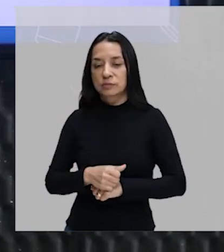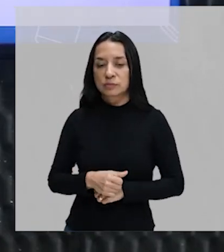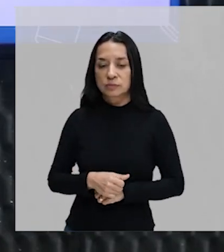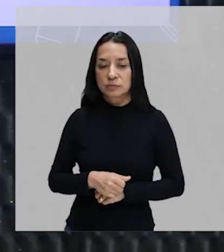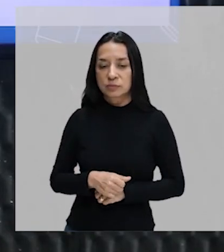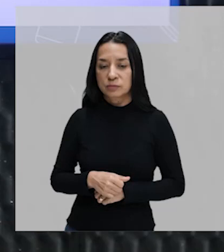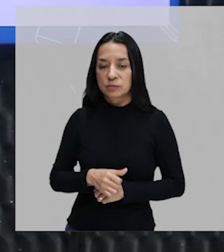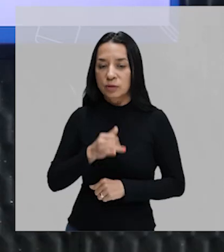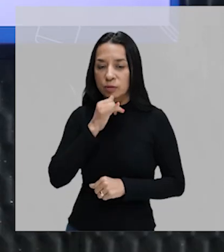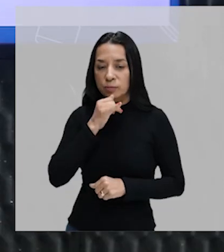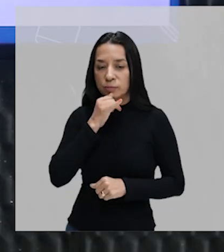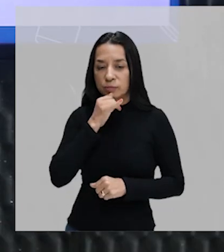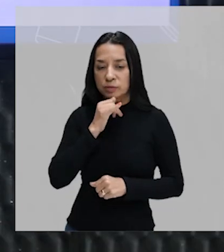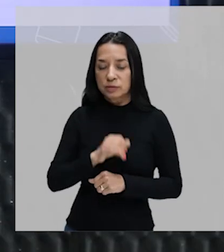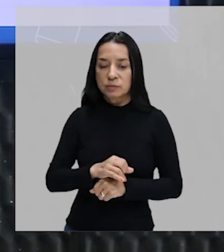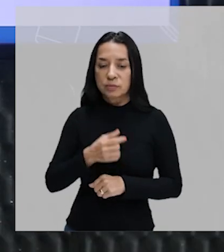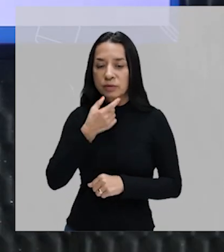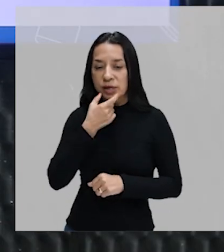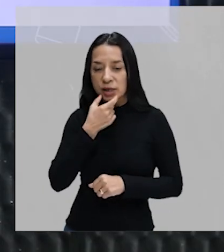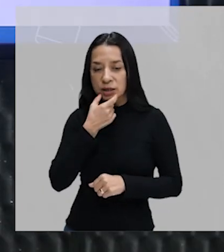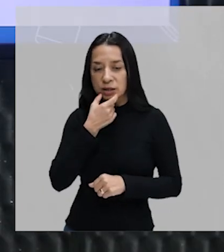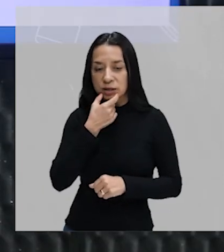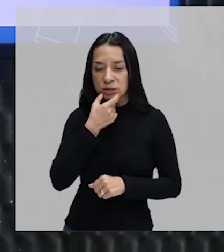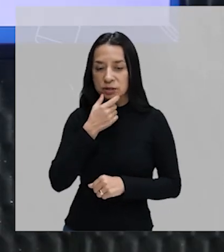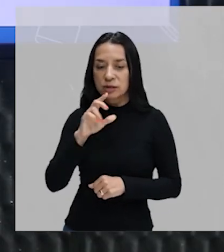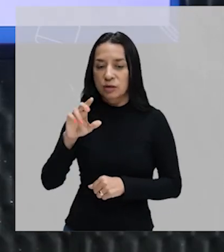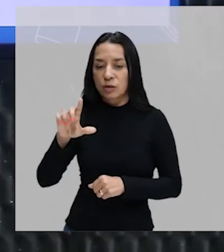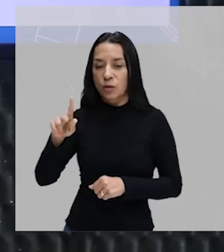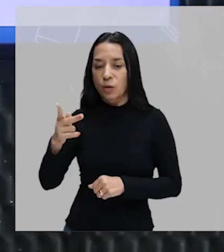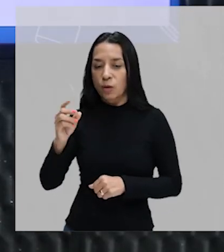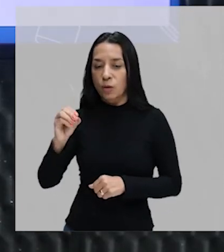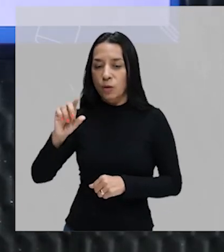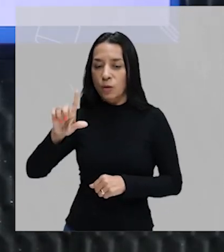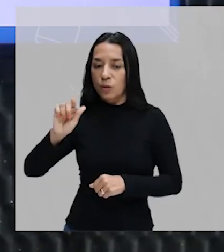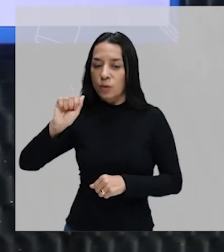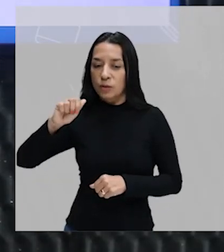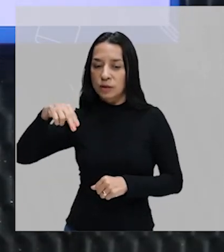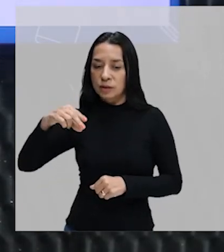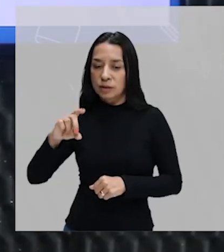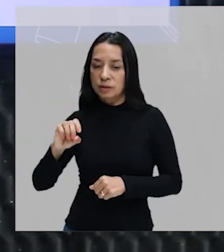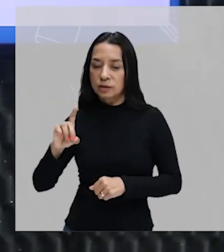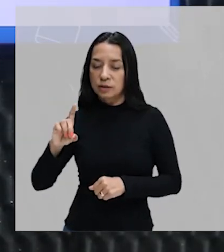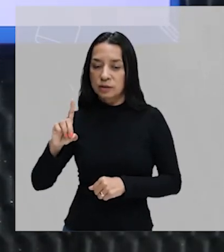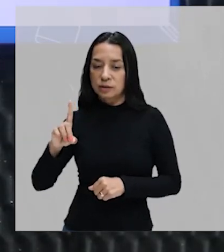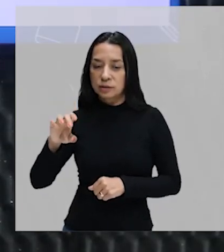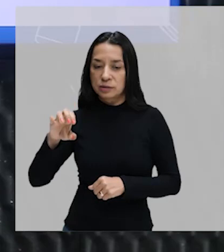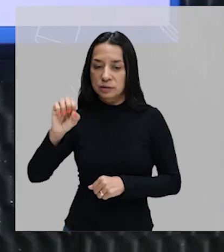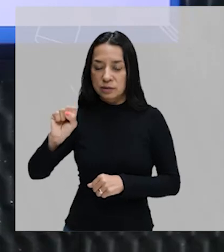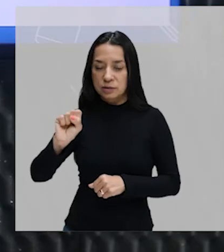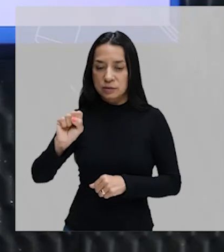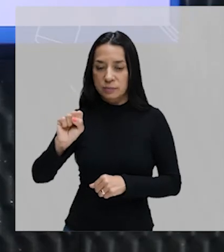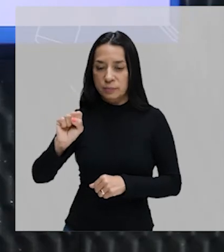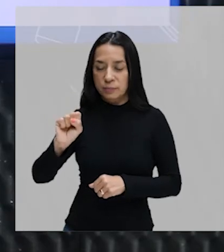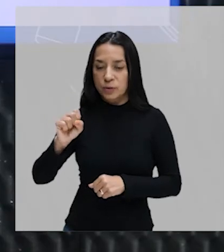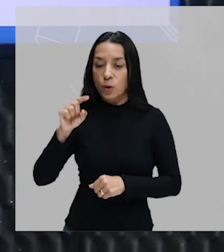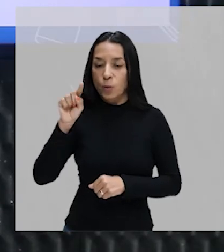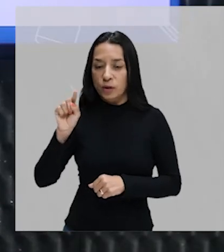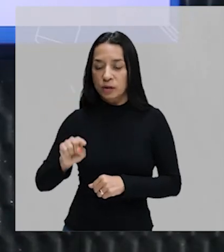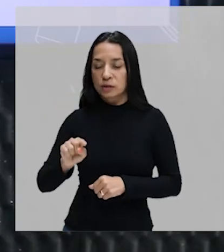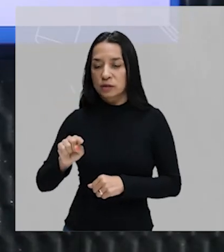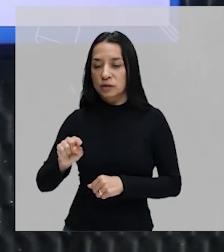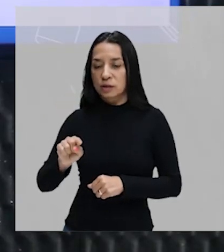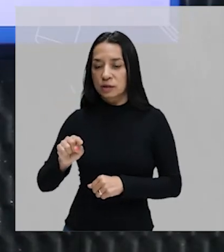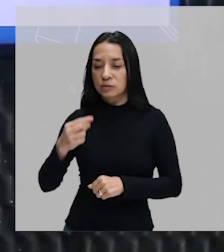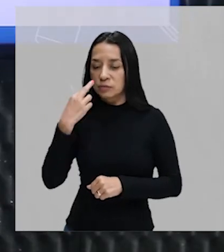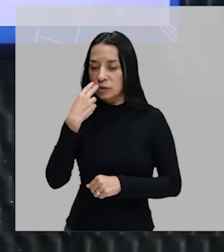o acento agudo, que é o único acento da língua espanhola, da gramática espanhola, no